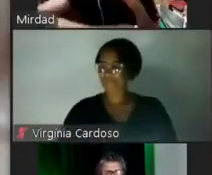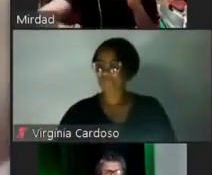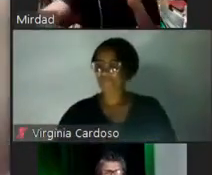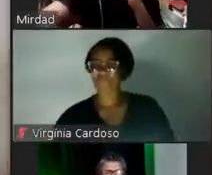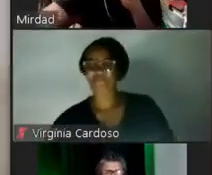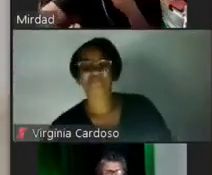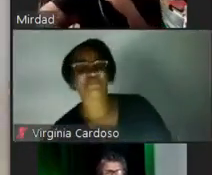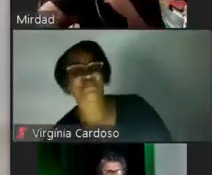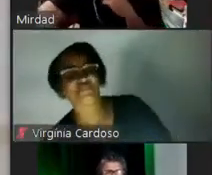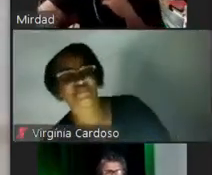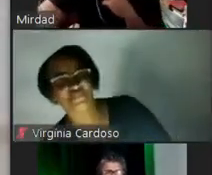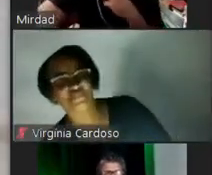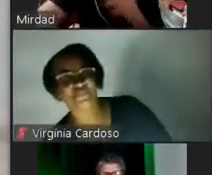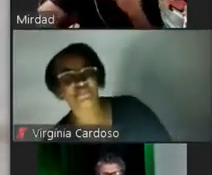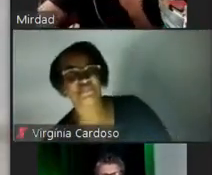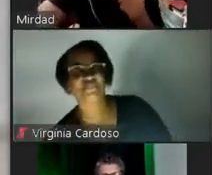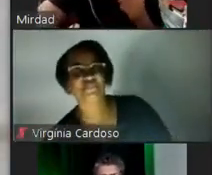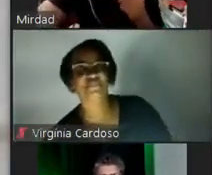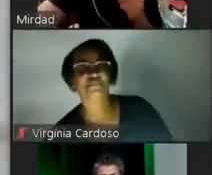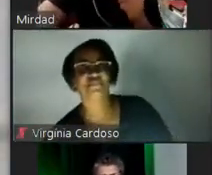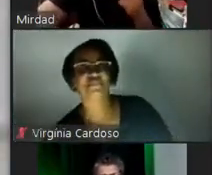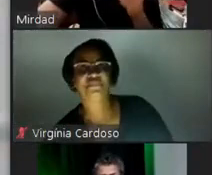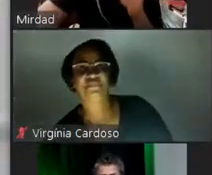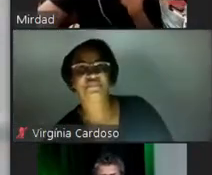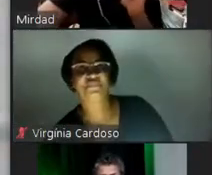Muito bom, muito bom.